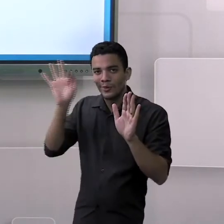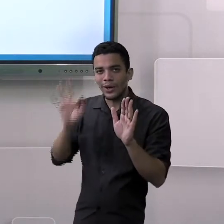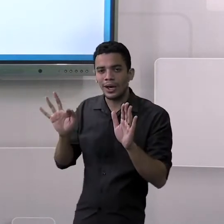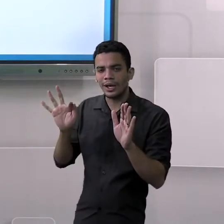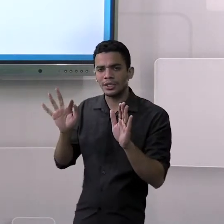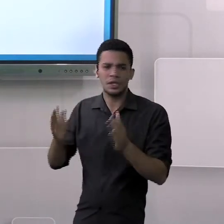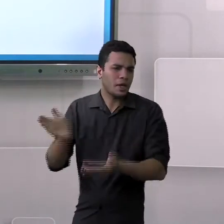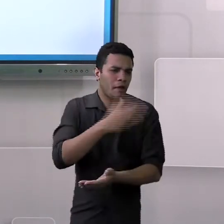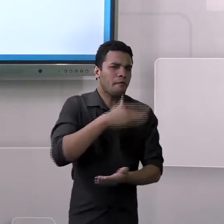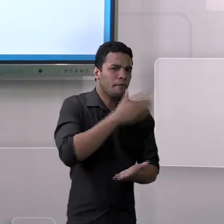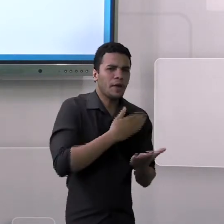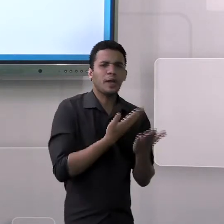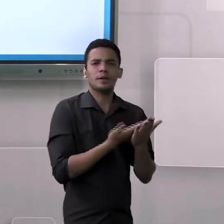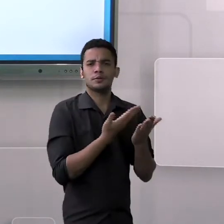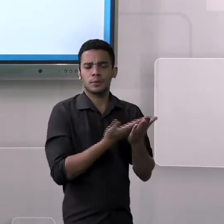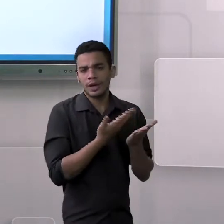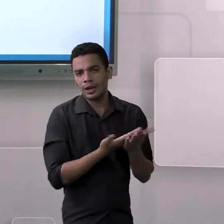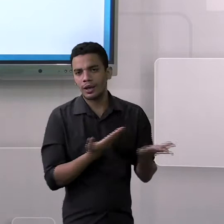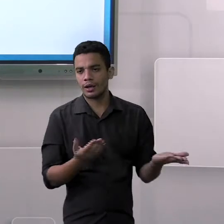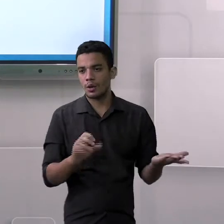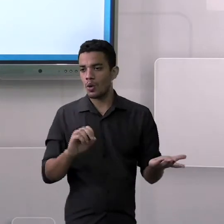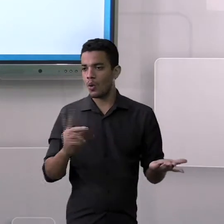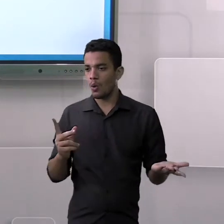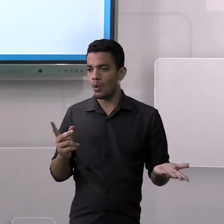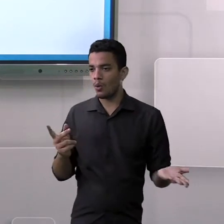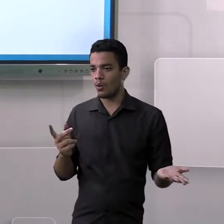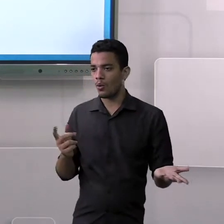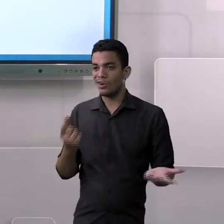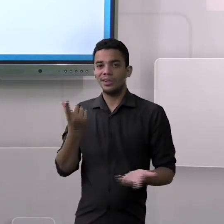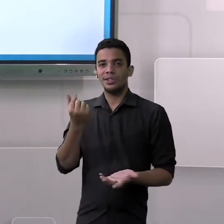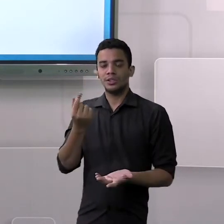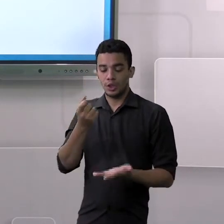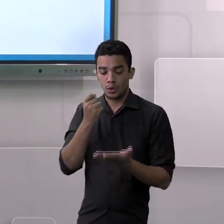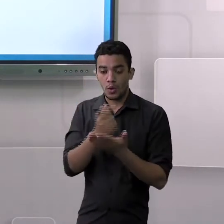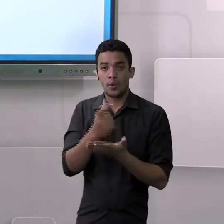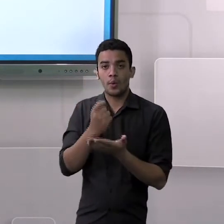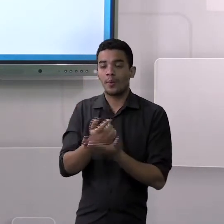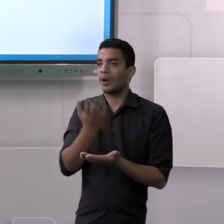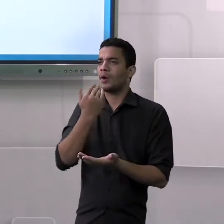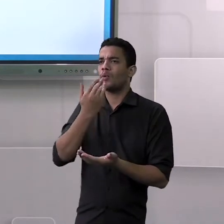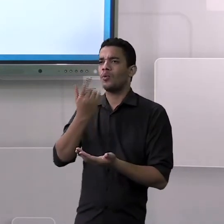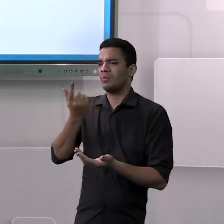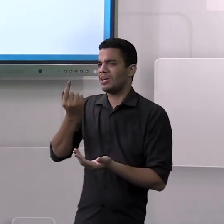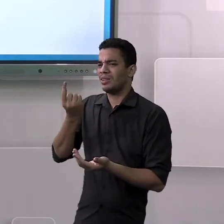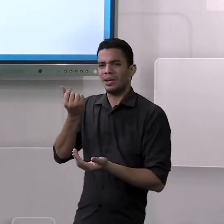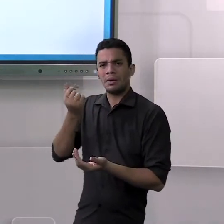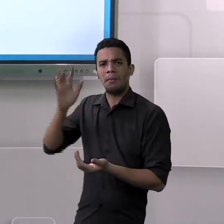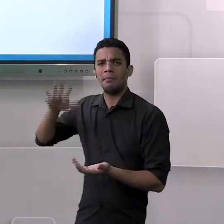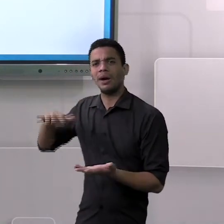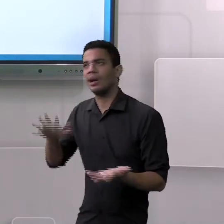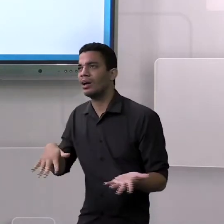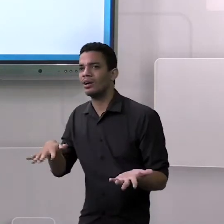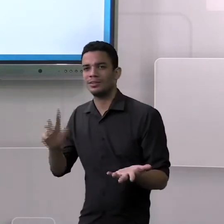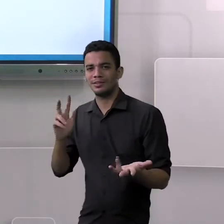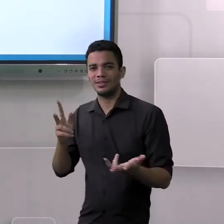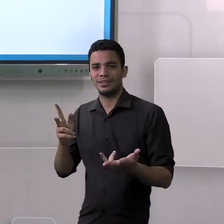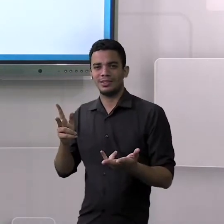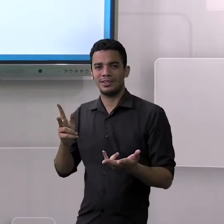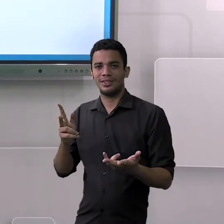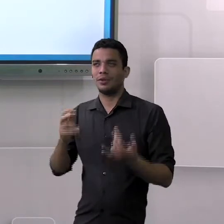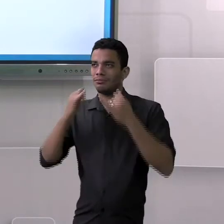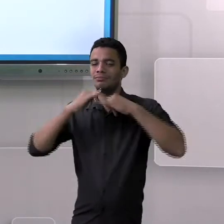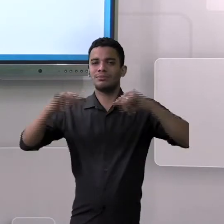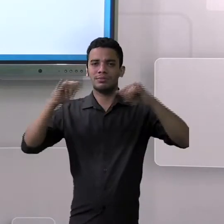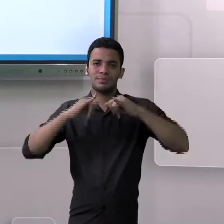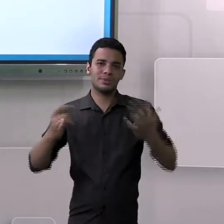de supermercados e muitos outros também sobre vacinação, né, que é tão